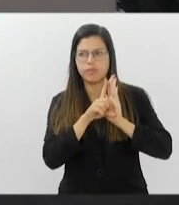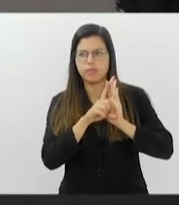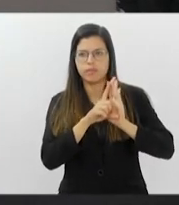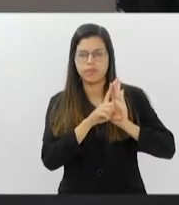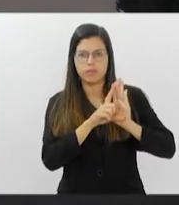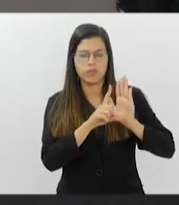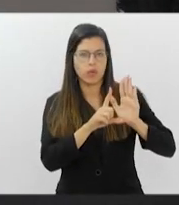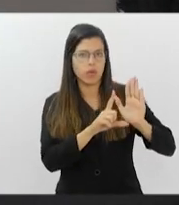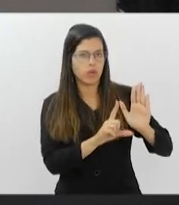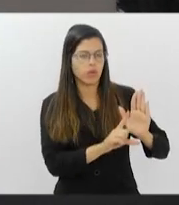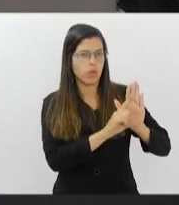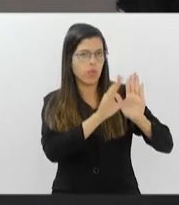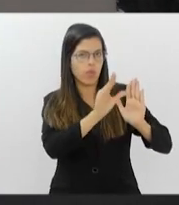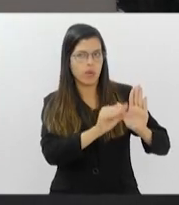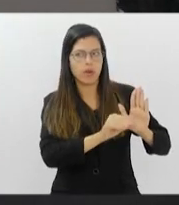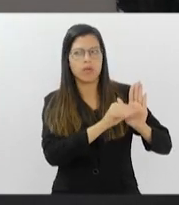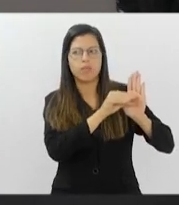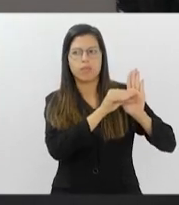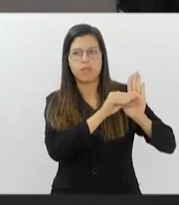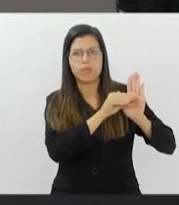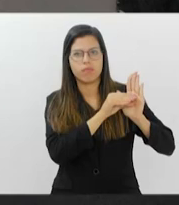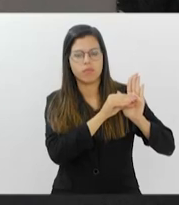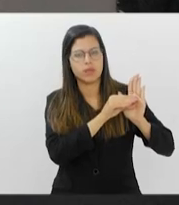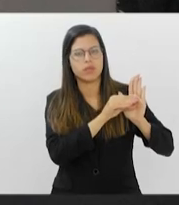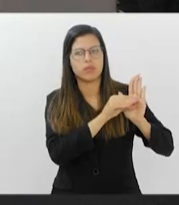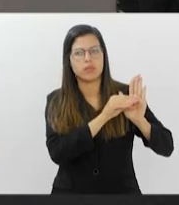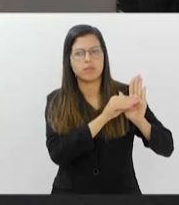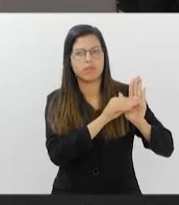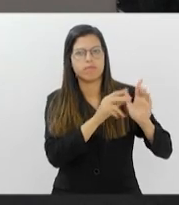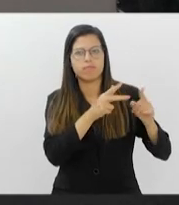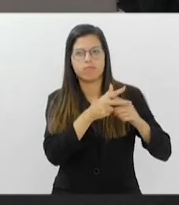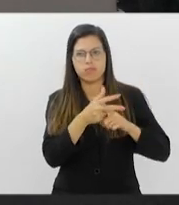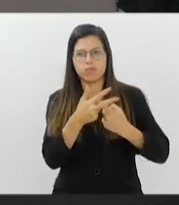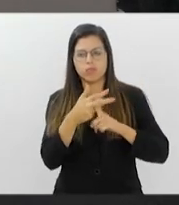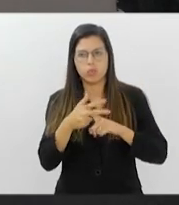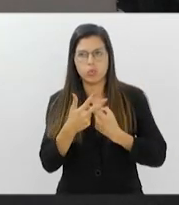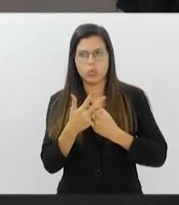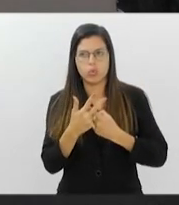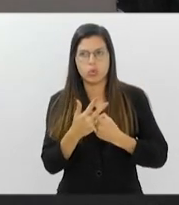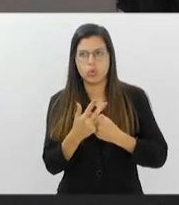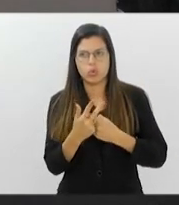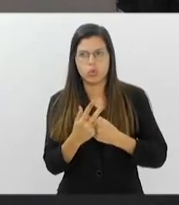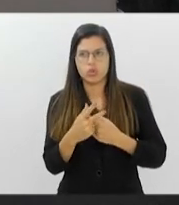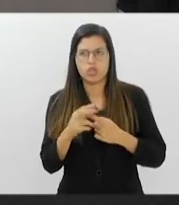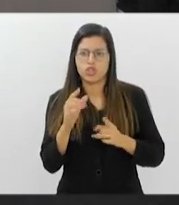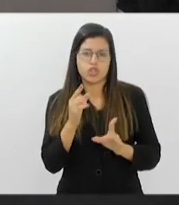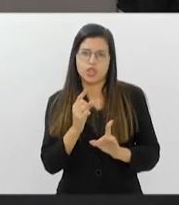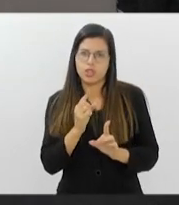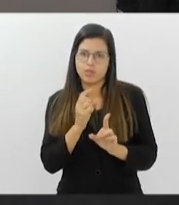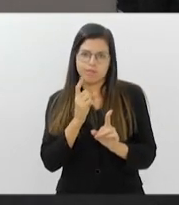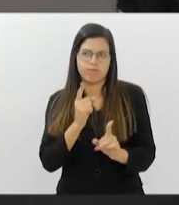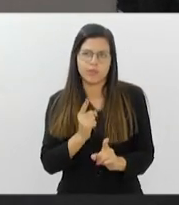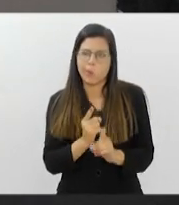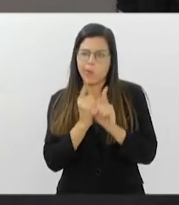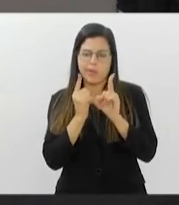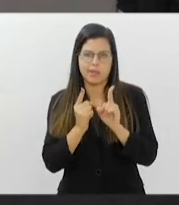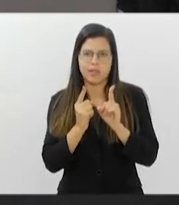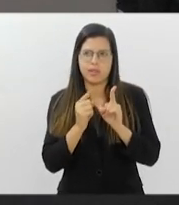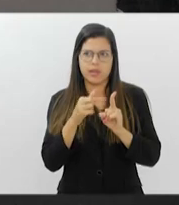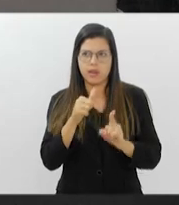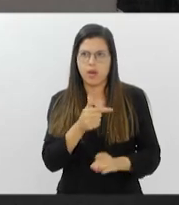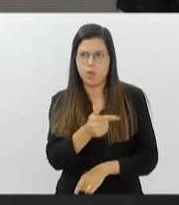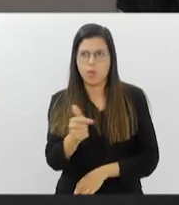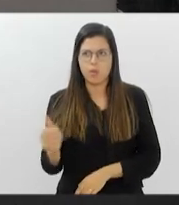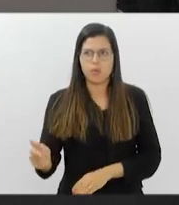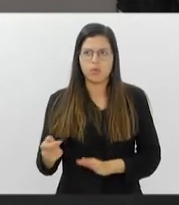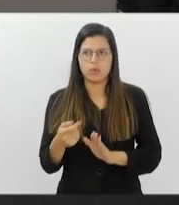aí com emenda para consertar o objeto e, quiçá, algum outro artigo tenha repetido